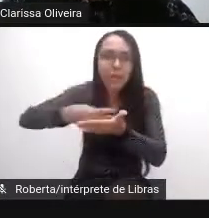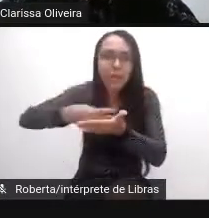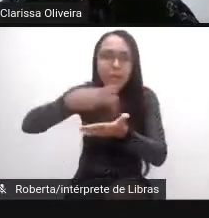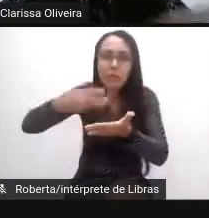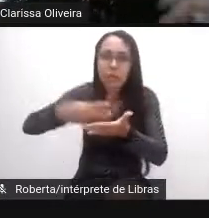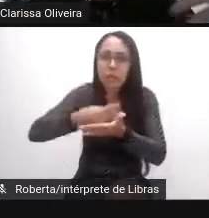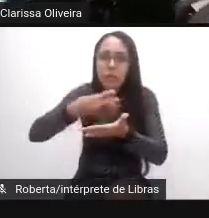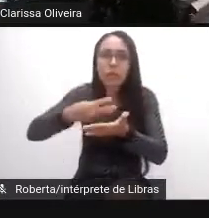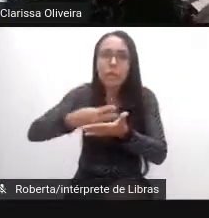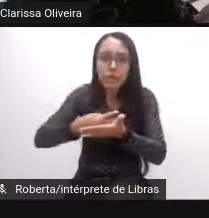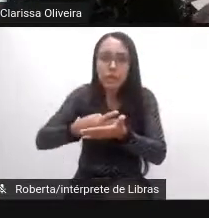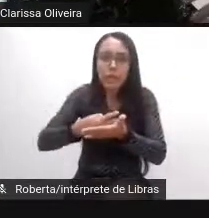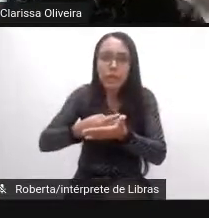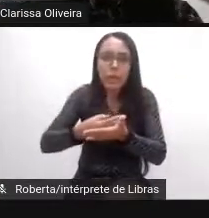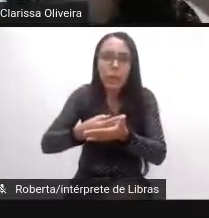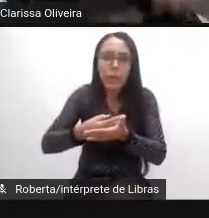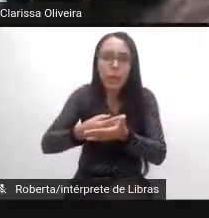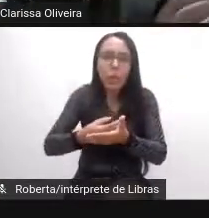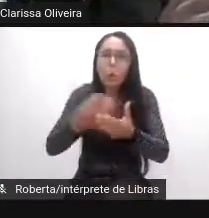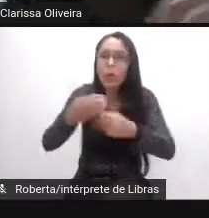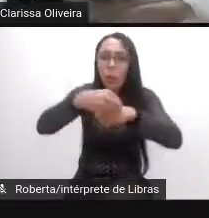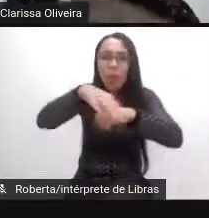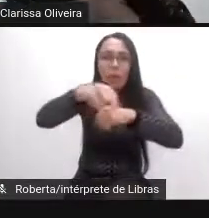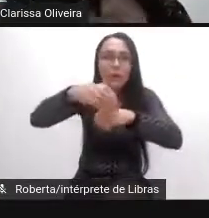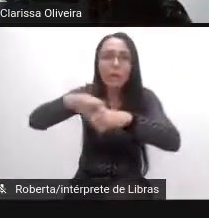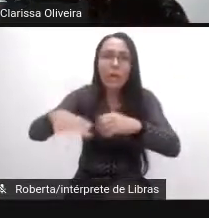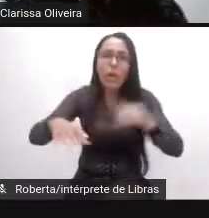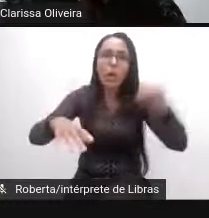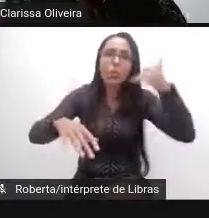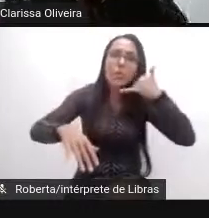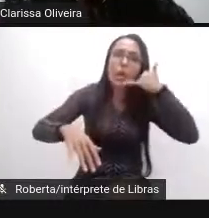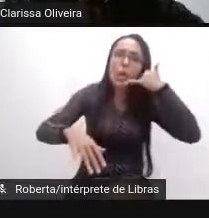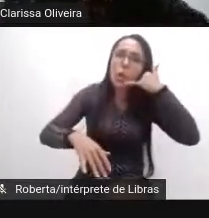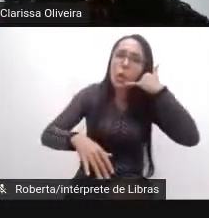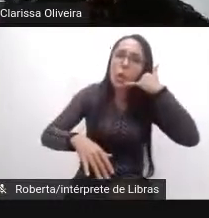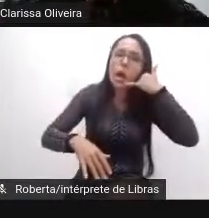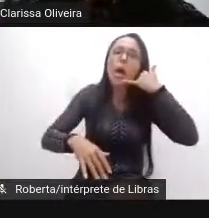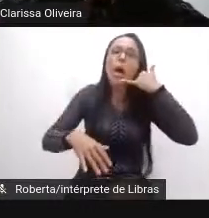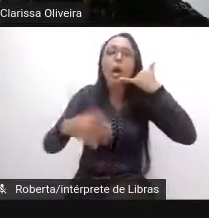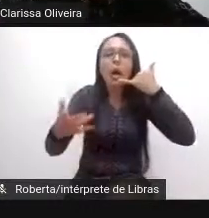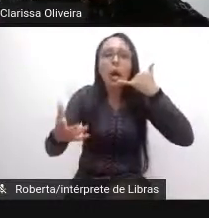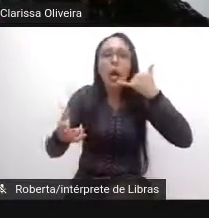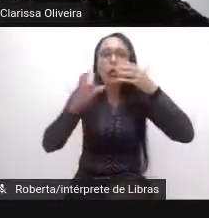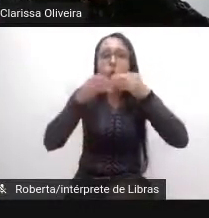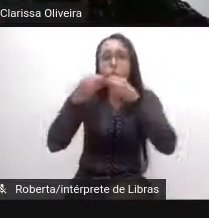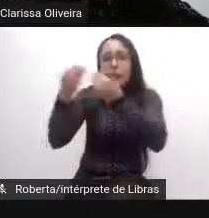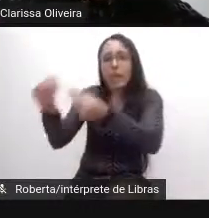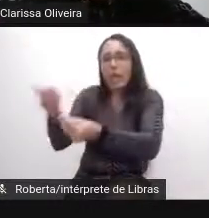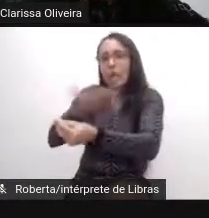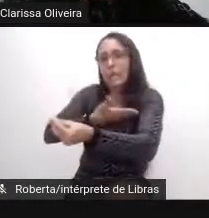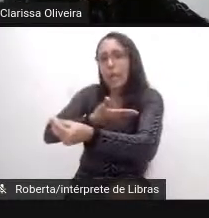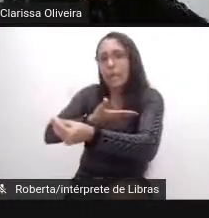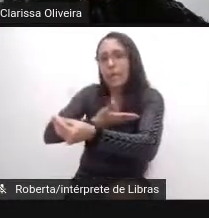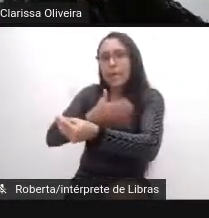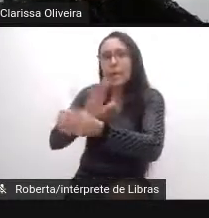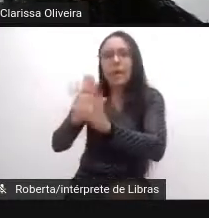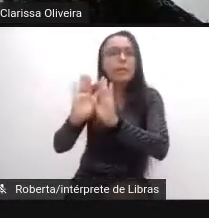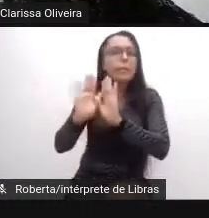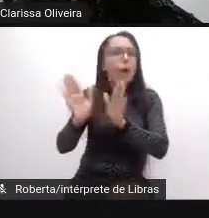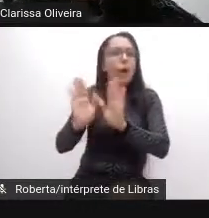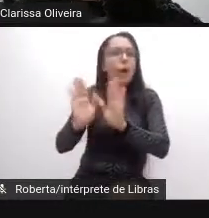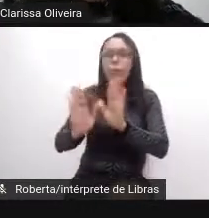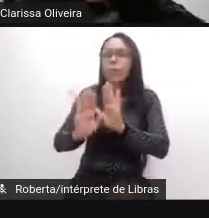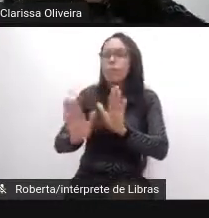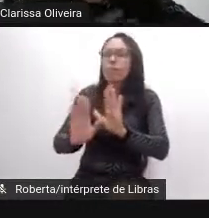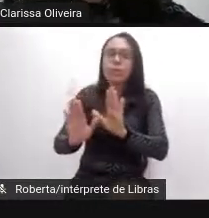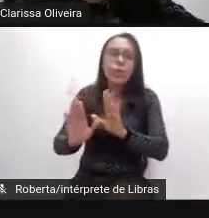pratos. Não compartilhar o seu celular. Eu encostei no celular, eu vou entregar à minha amiga, que ela vai pegar. Não dê o seu celular para sua amiga,